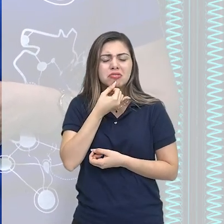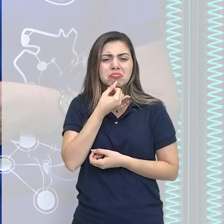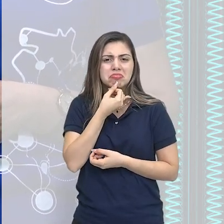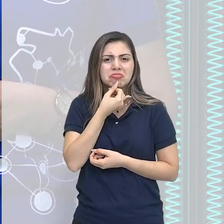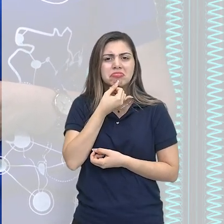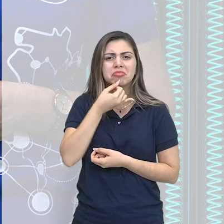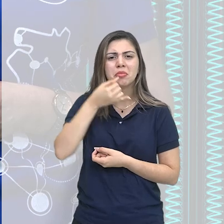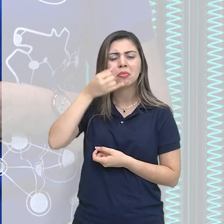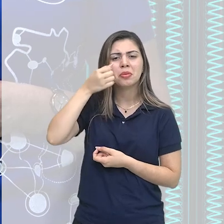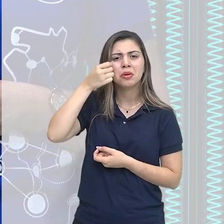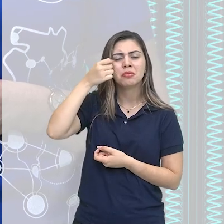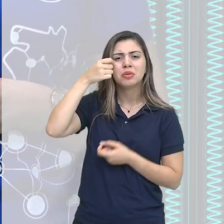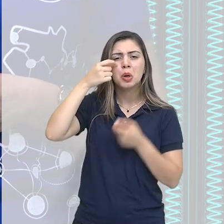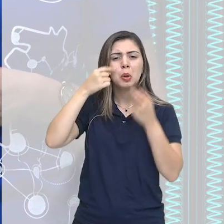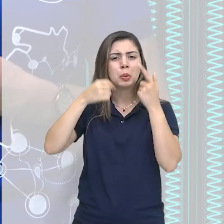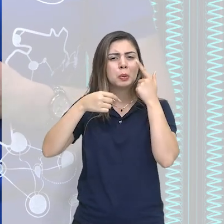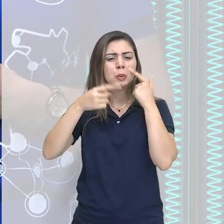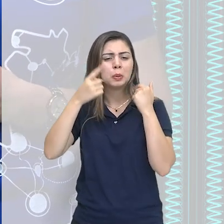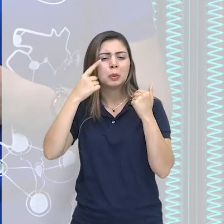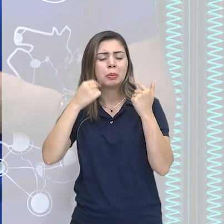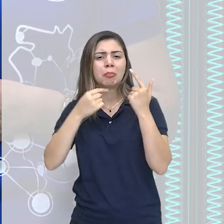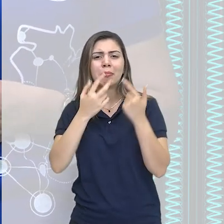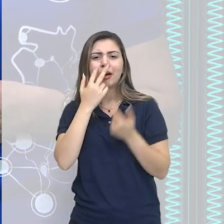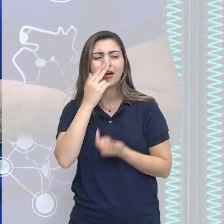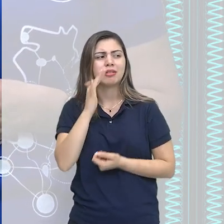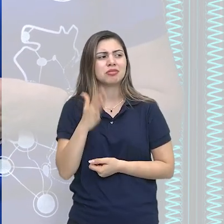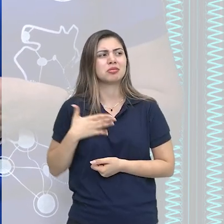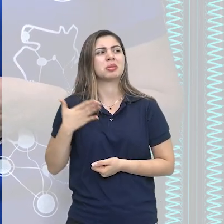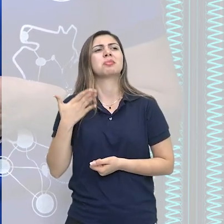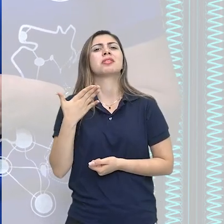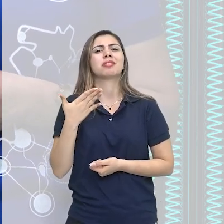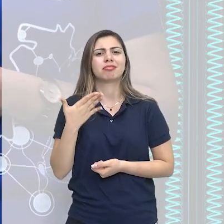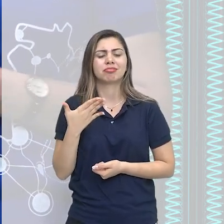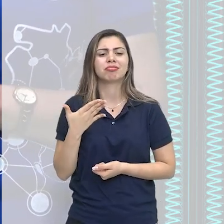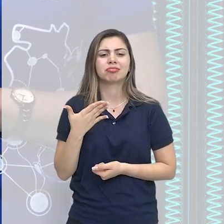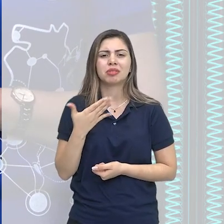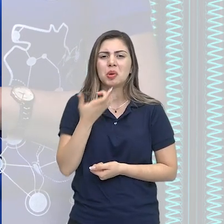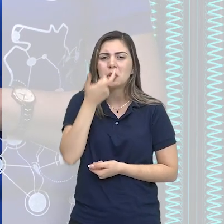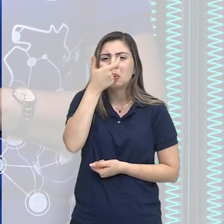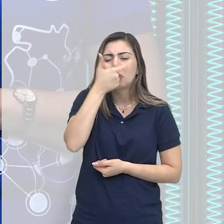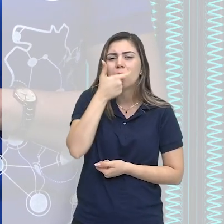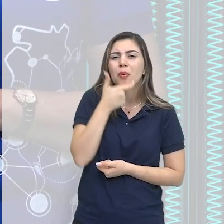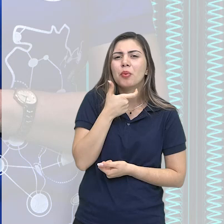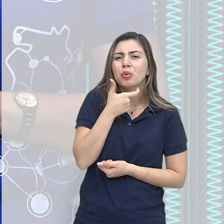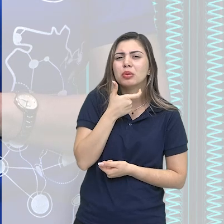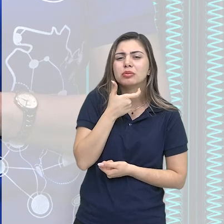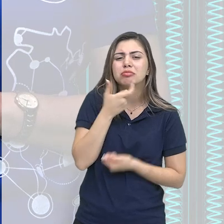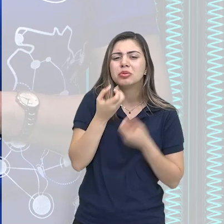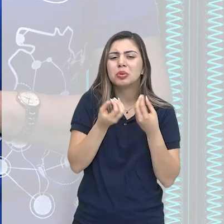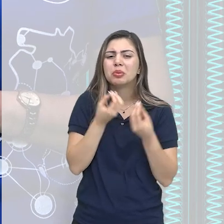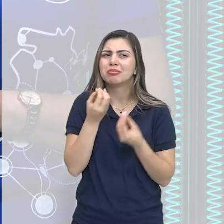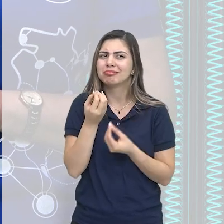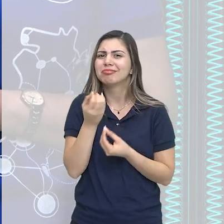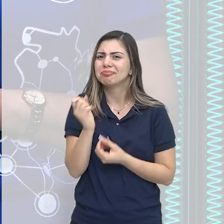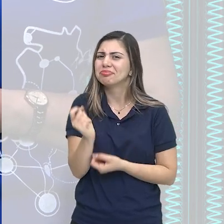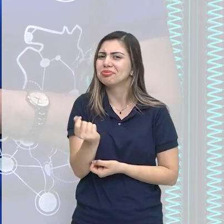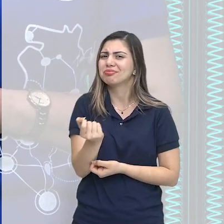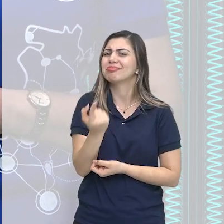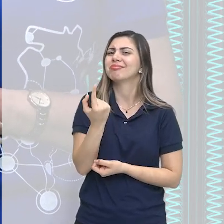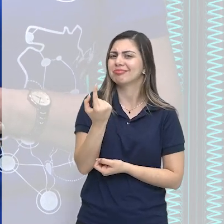é? E com um ar de espanto e com uma cara meio bem esquisita,